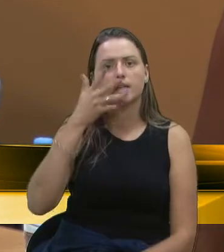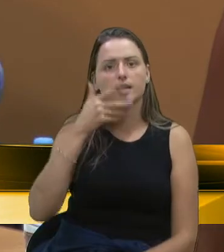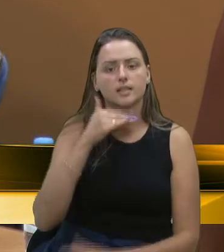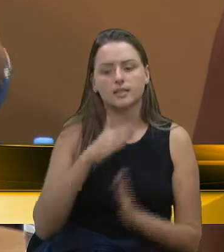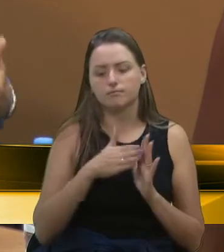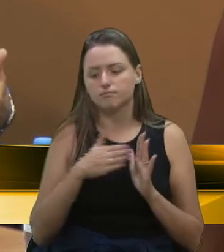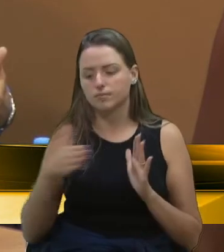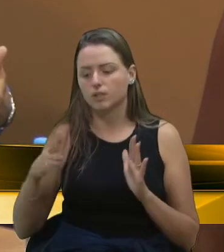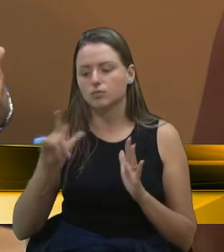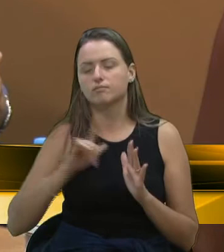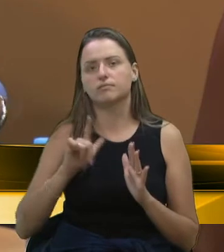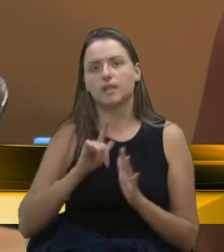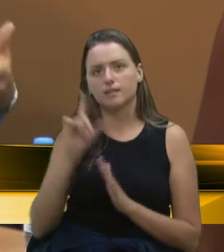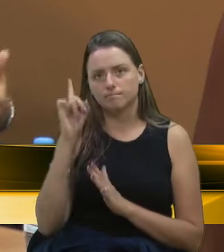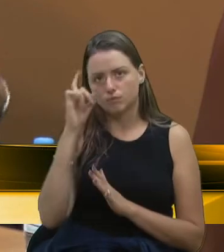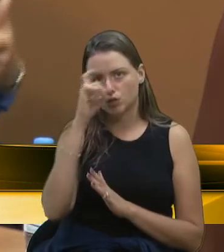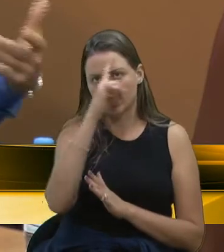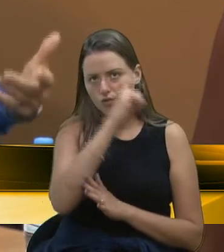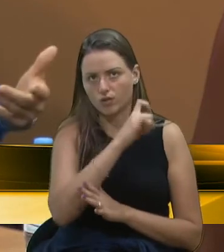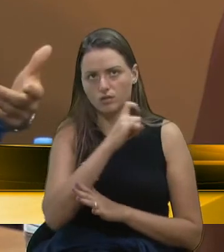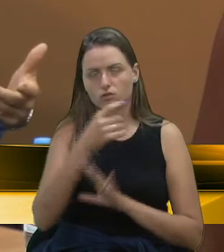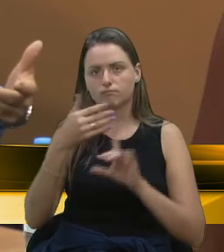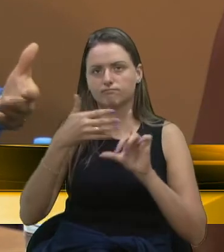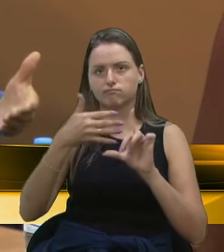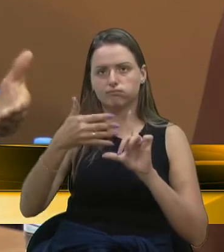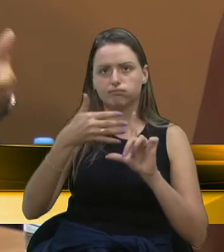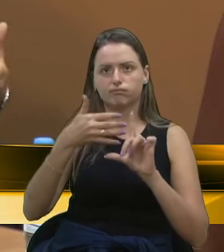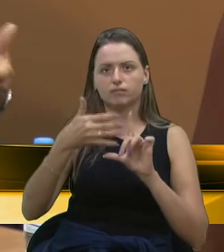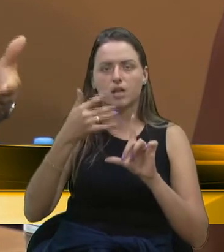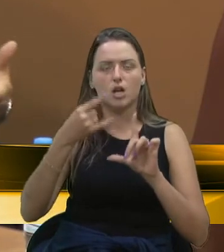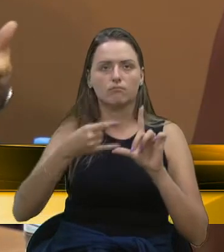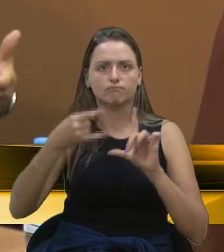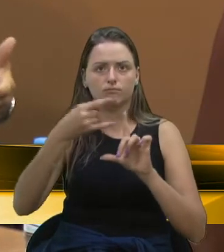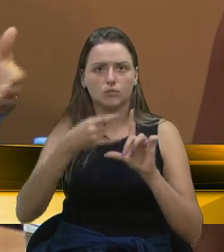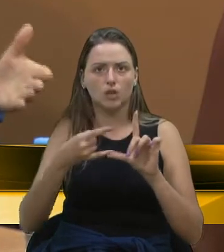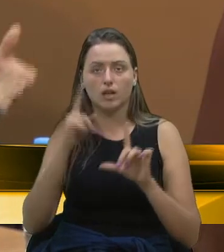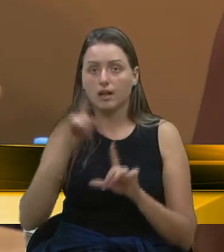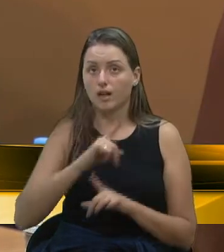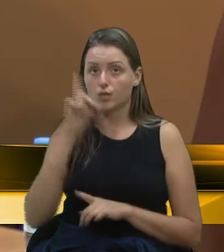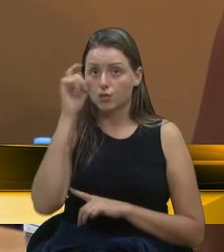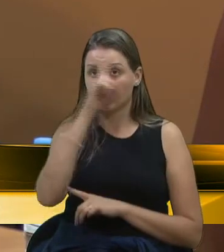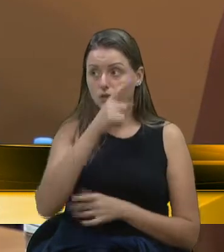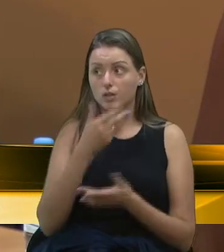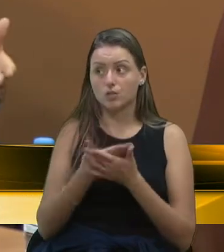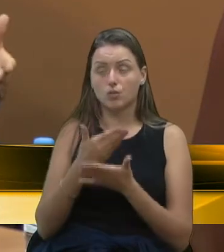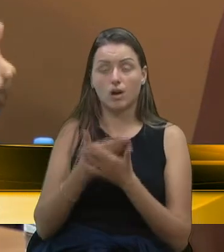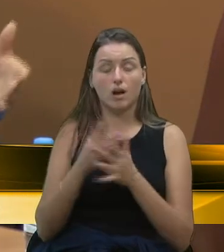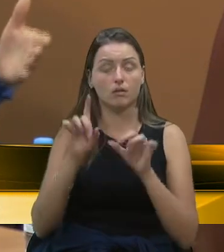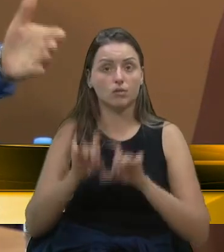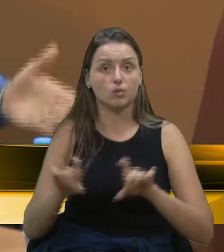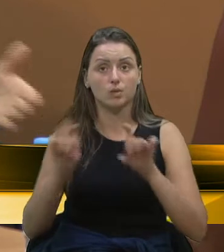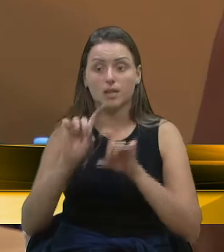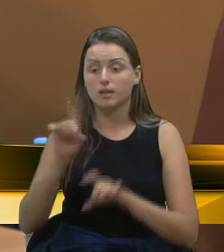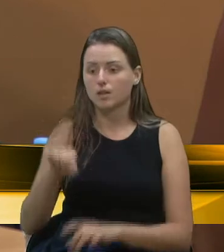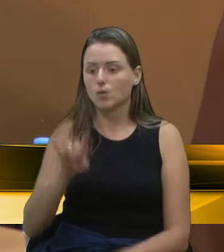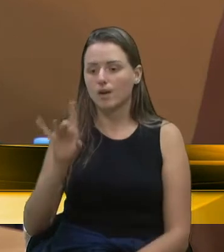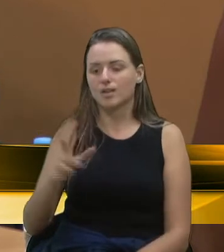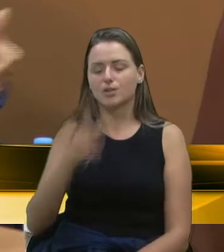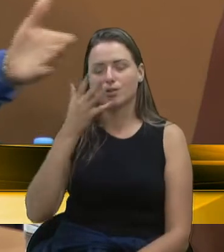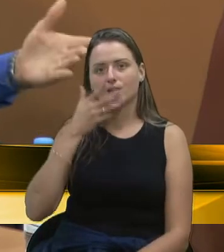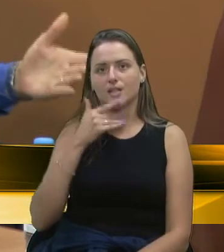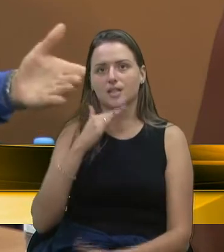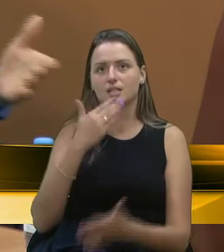têm dificuldade online, evidentemente, mas eu diria o seguinte, que não é só essas crianças. Toda a